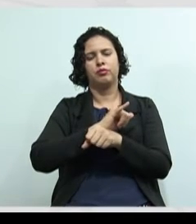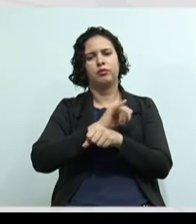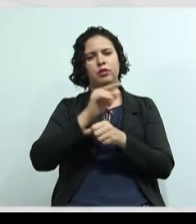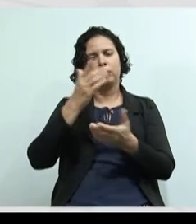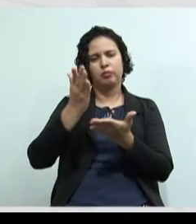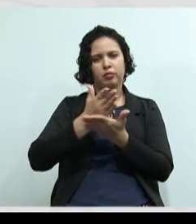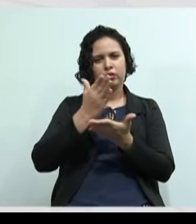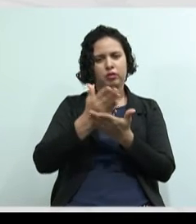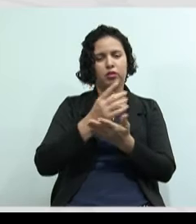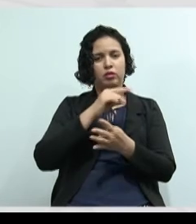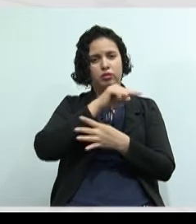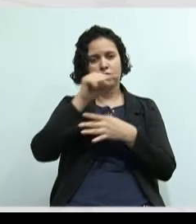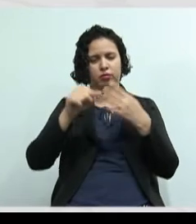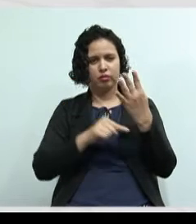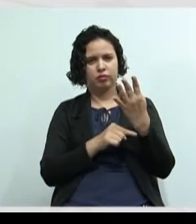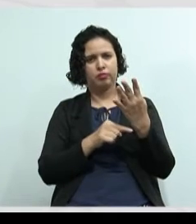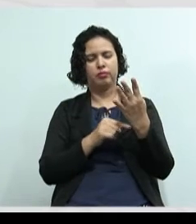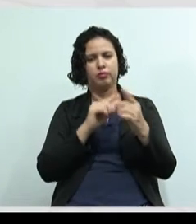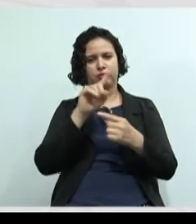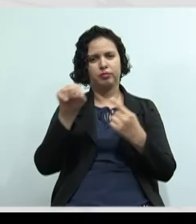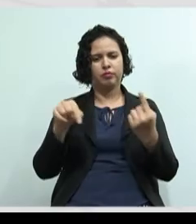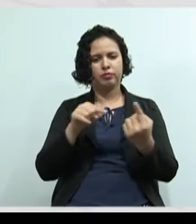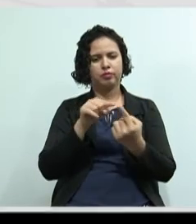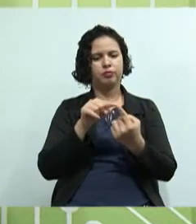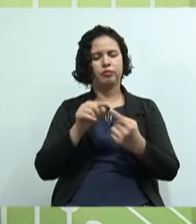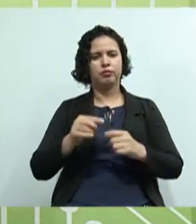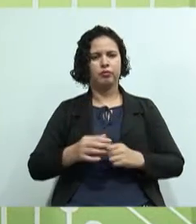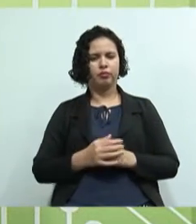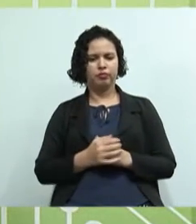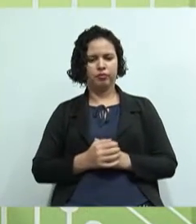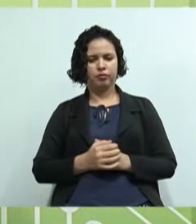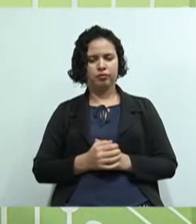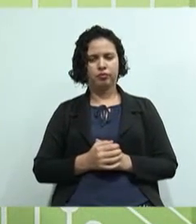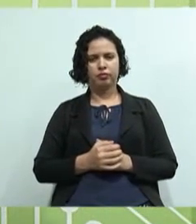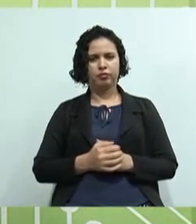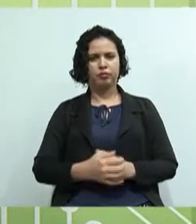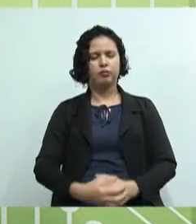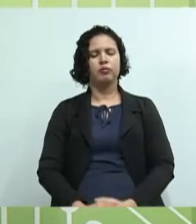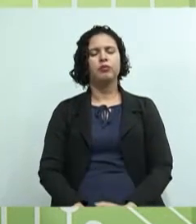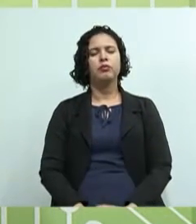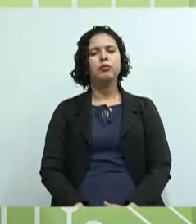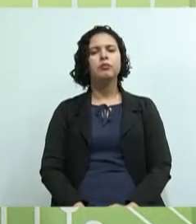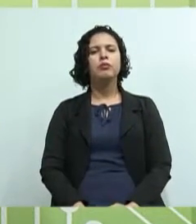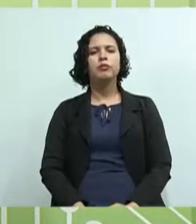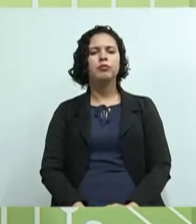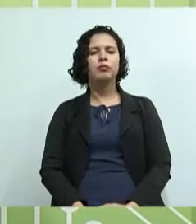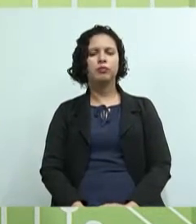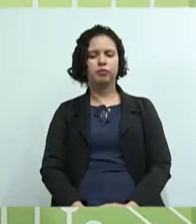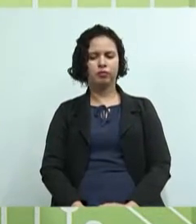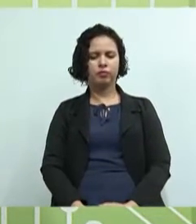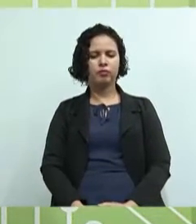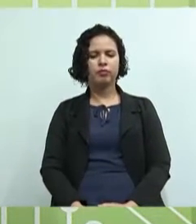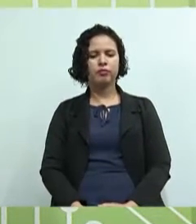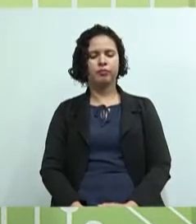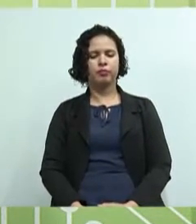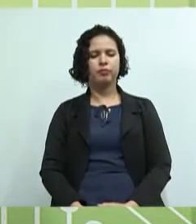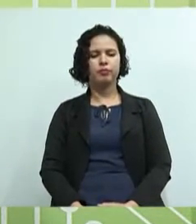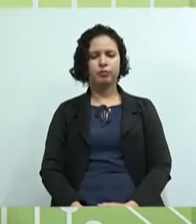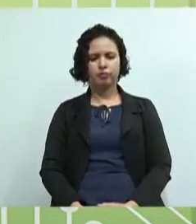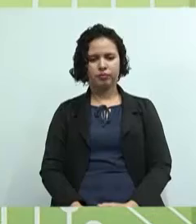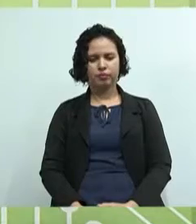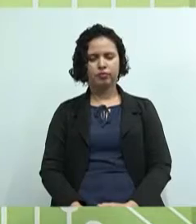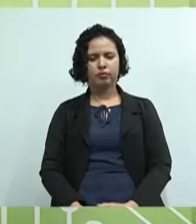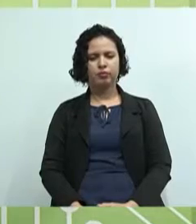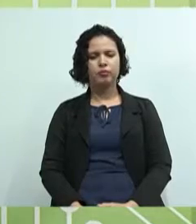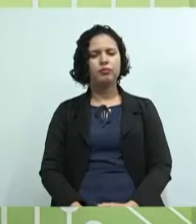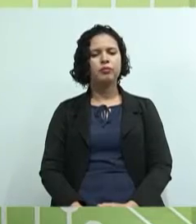4 perspectivas. Você entendeu muito bem? Volta aqui para mim. Lembra que eu falei lá que o mapa estratégico ele traz um resultado para a